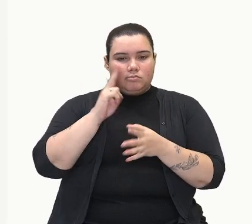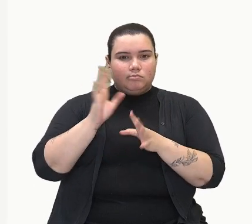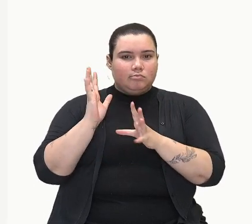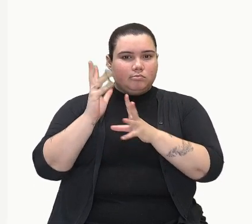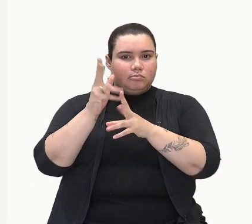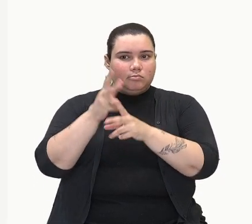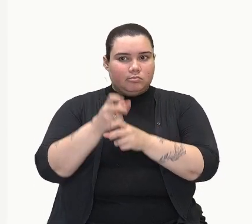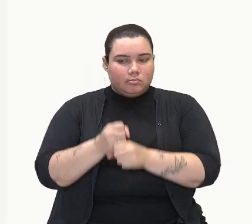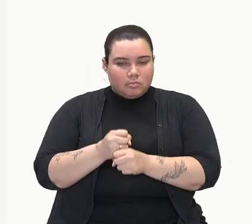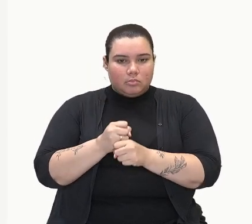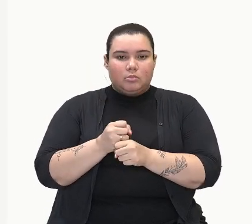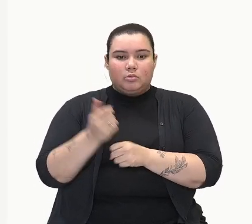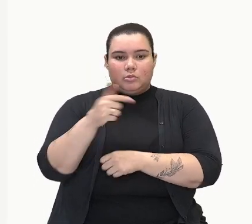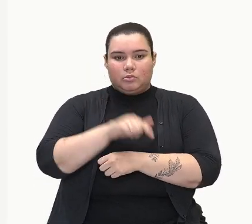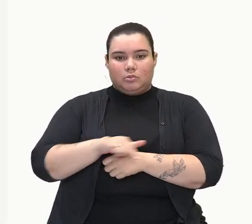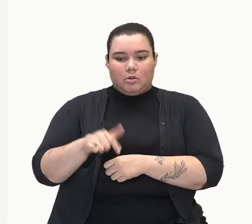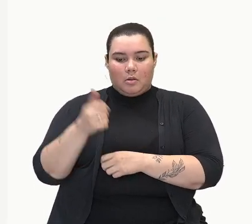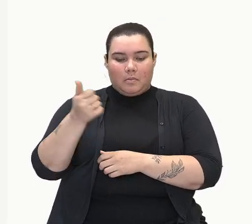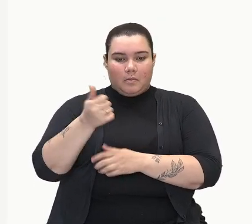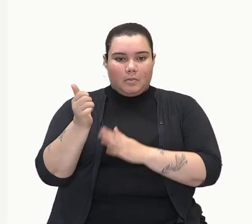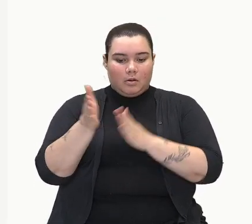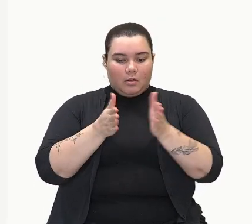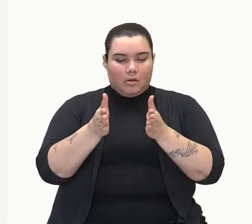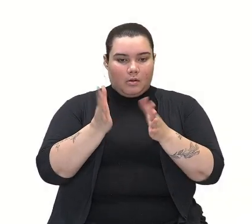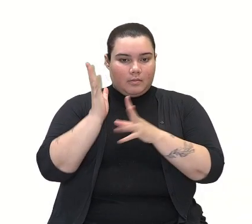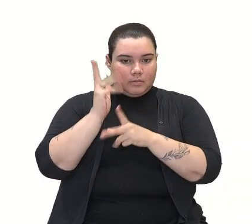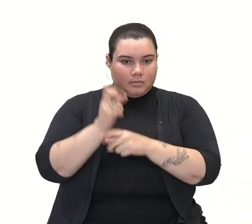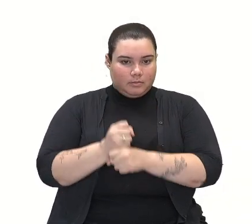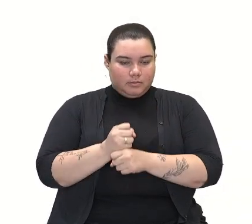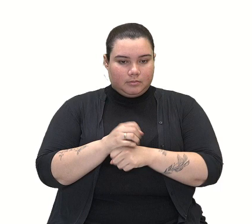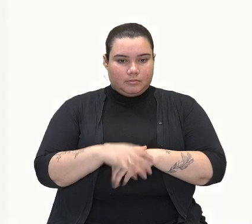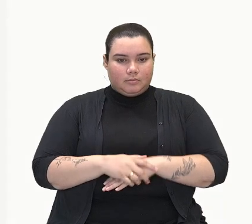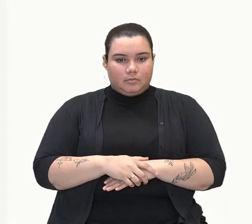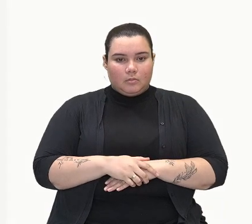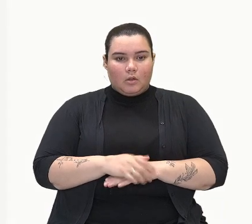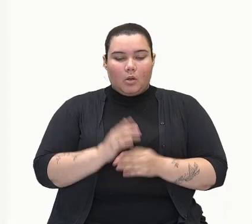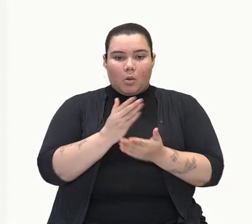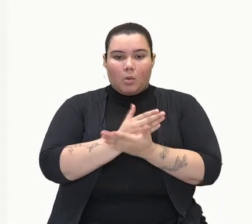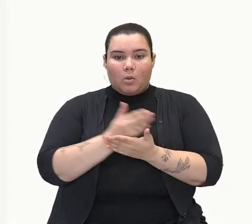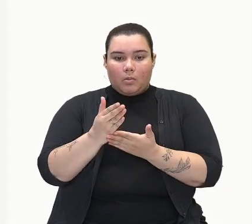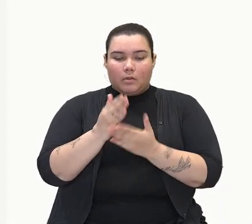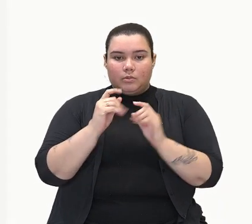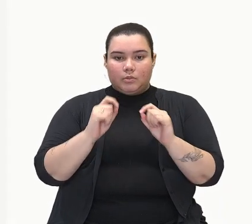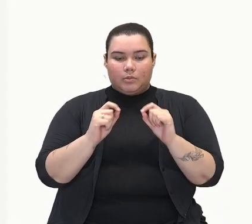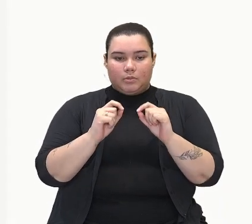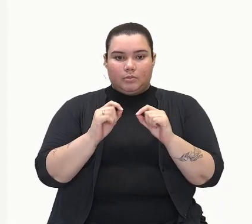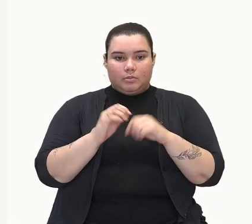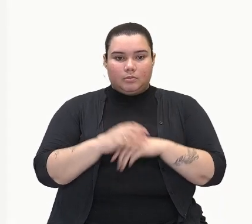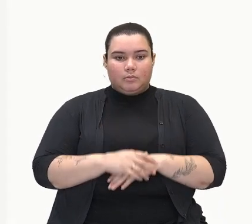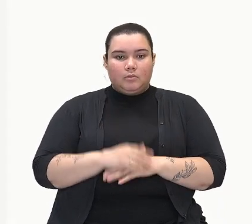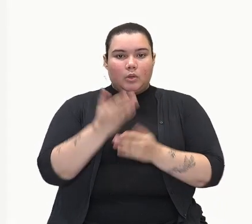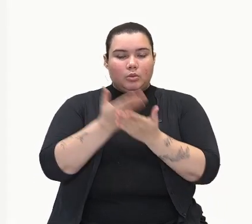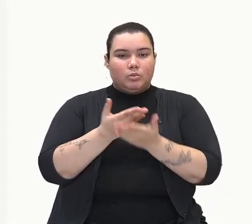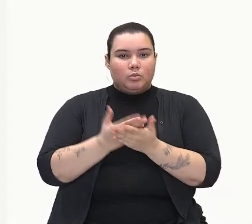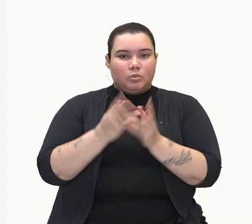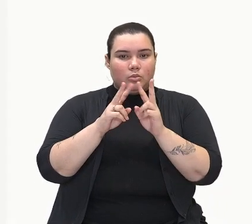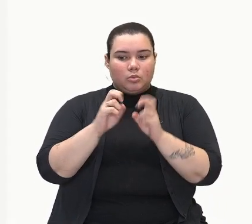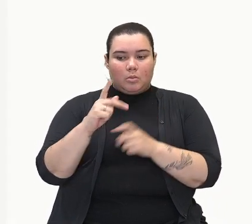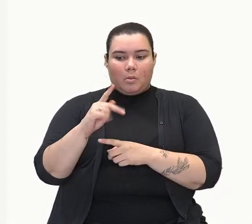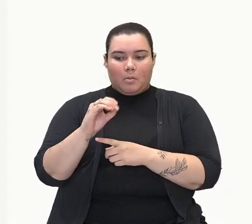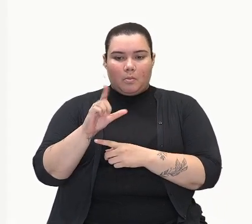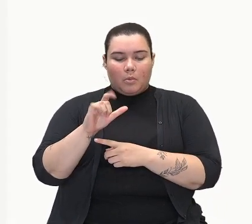visto aqui, nessa primeira parte da revisão, tá? Nós começamos, então, com os poliedros de Platão,